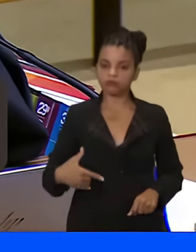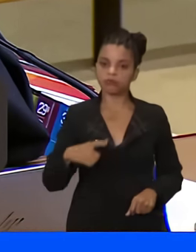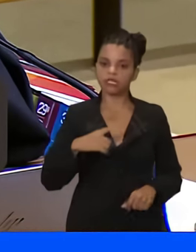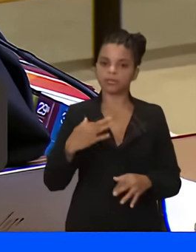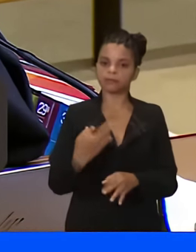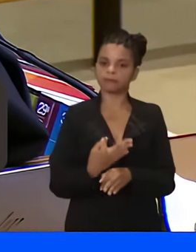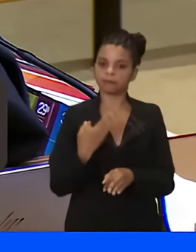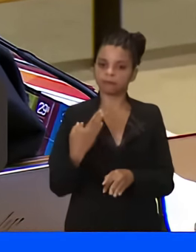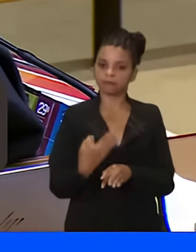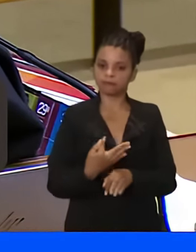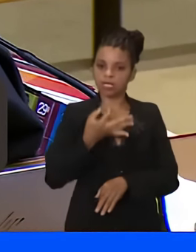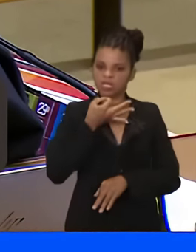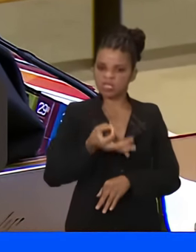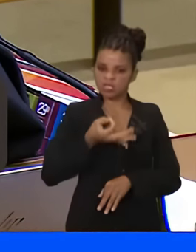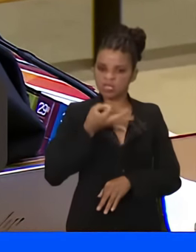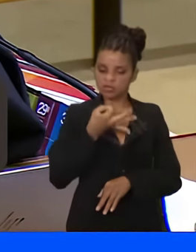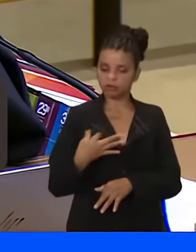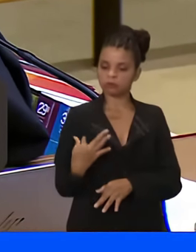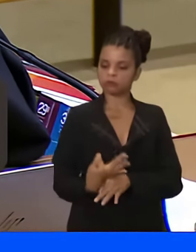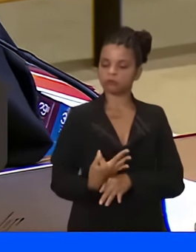ácidas, injustas,